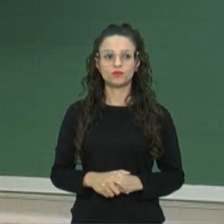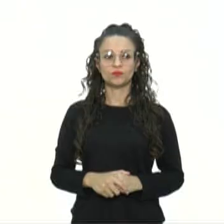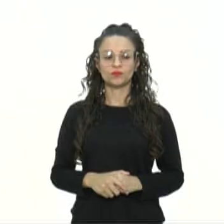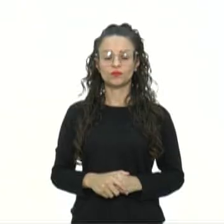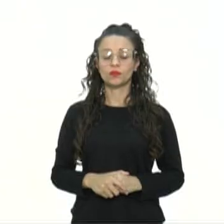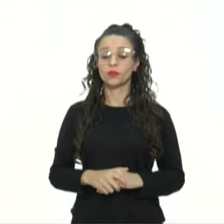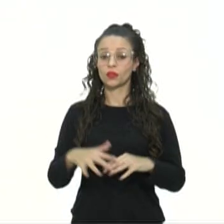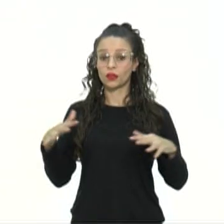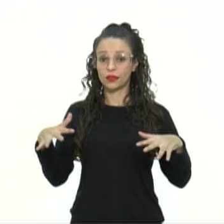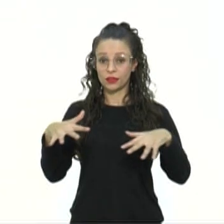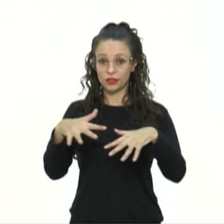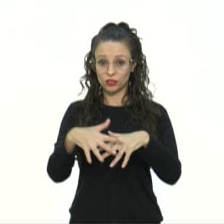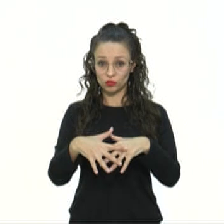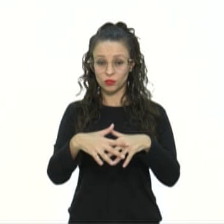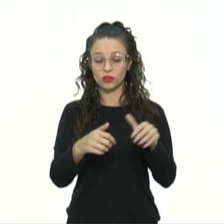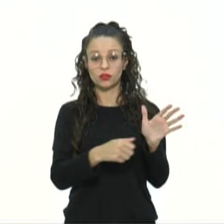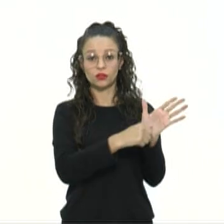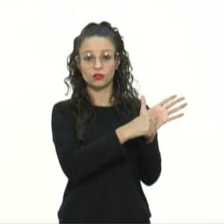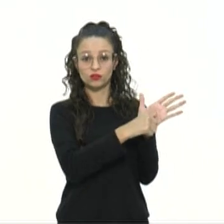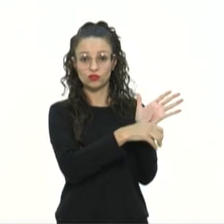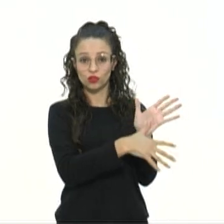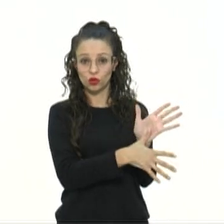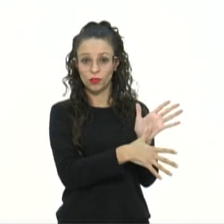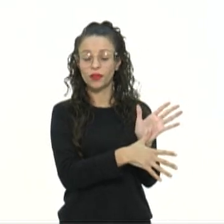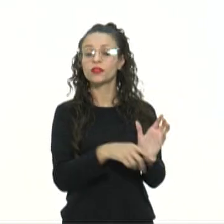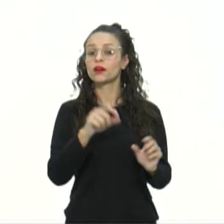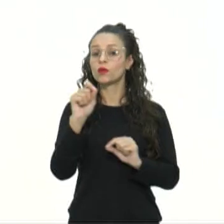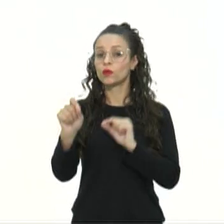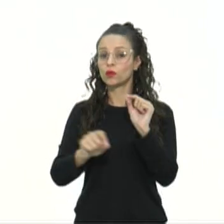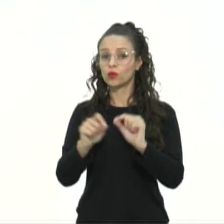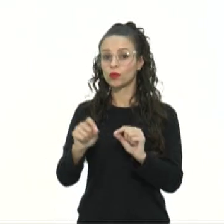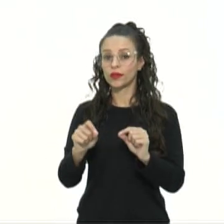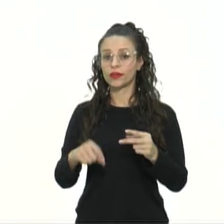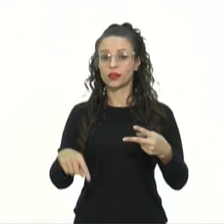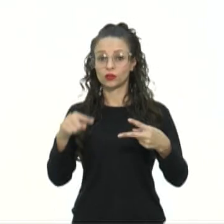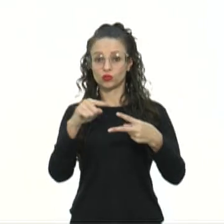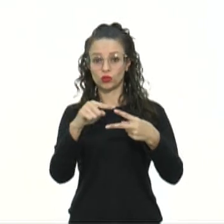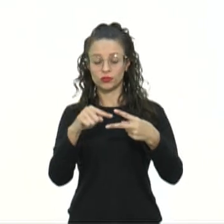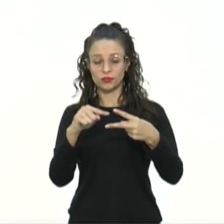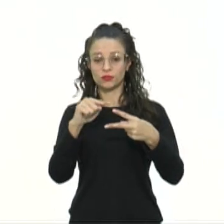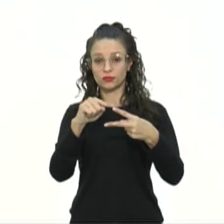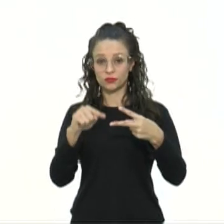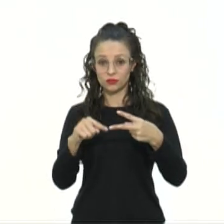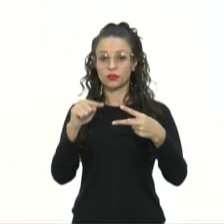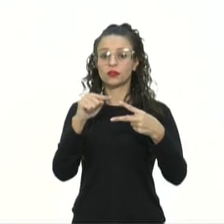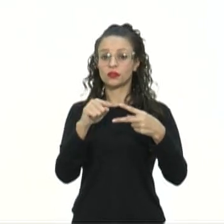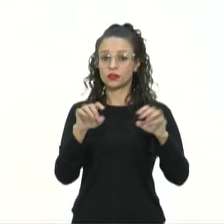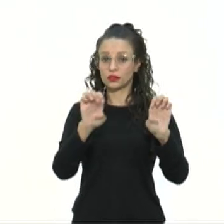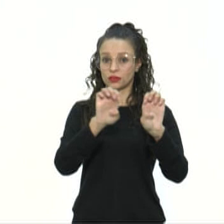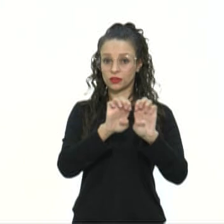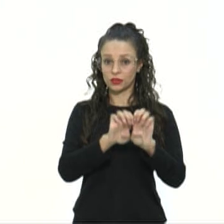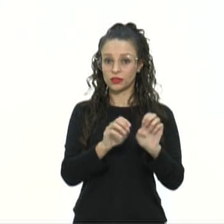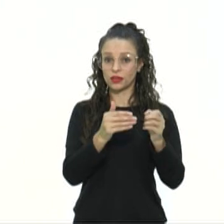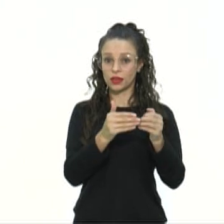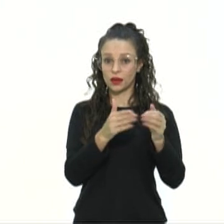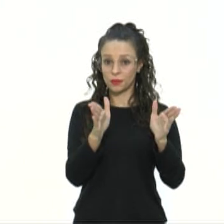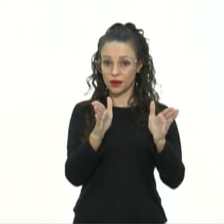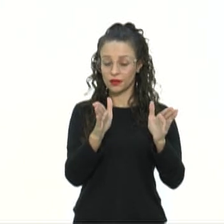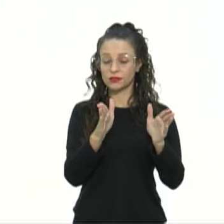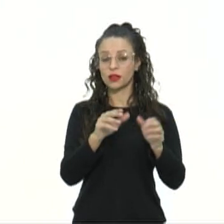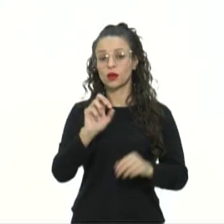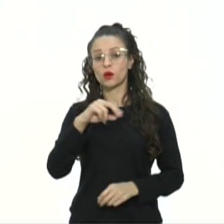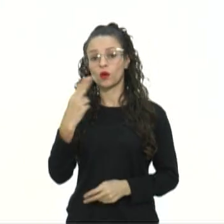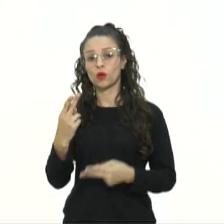A isomeria, então, geométrica, são dois critérios, né? Cadeia aberta, no caso tem que ter a dupla ligação,